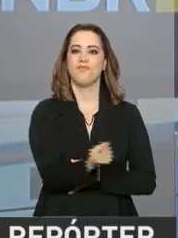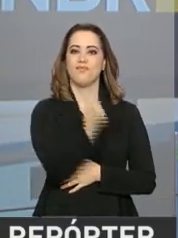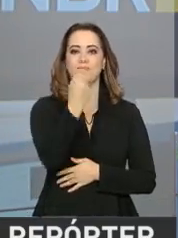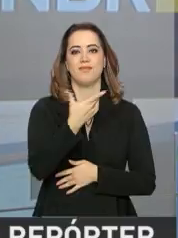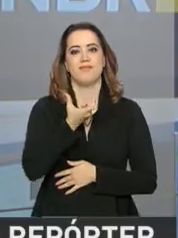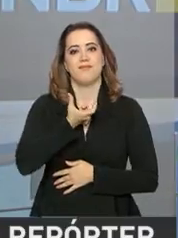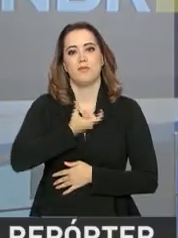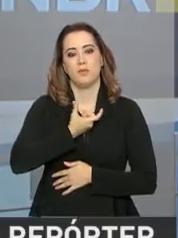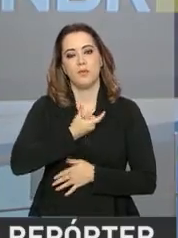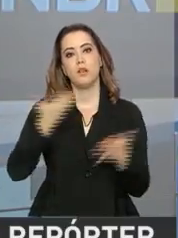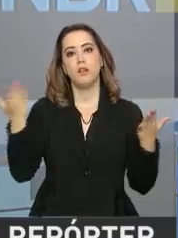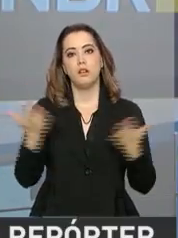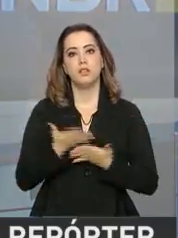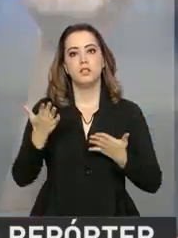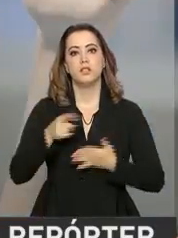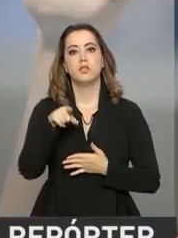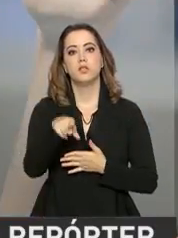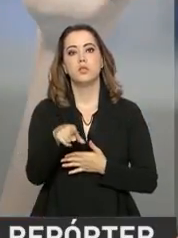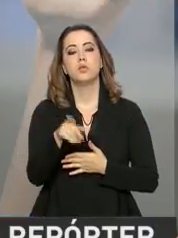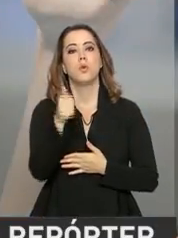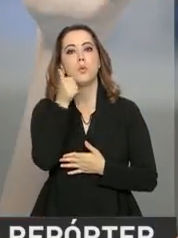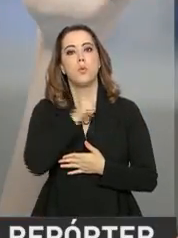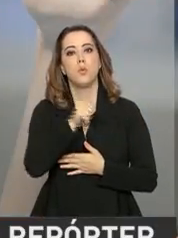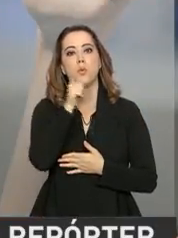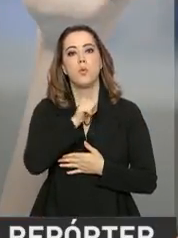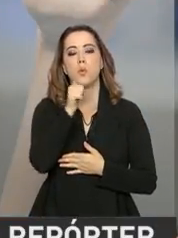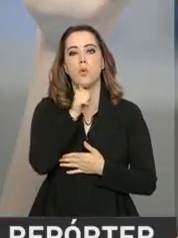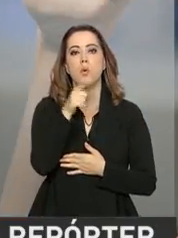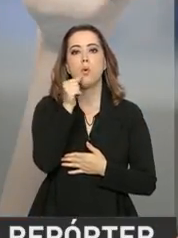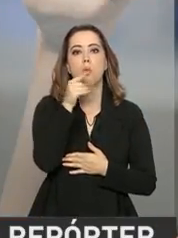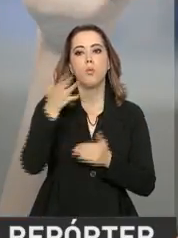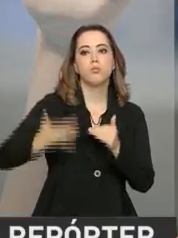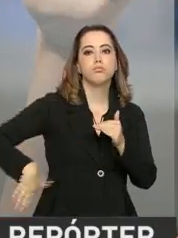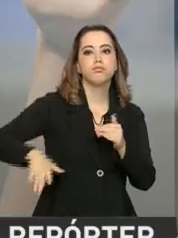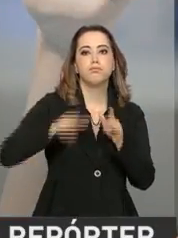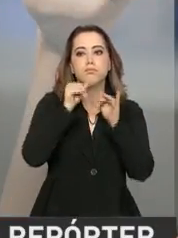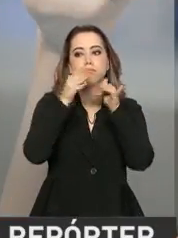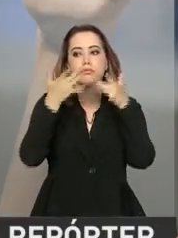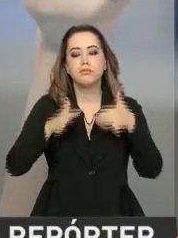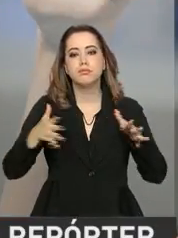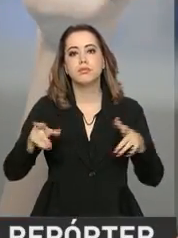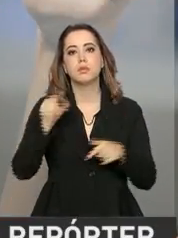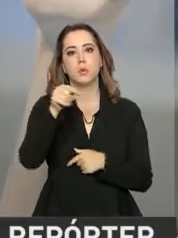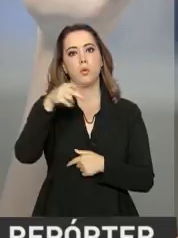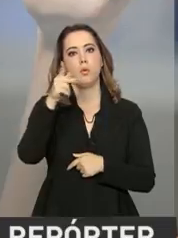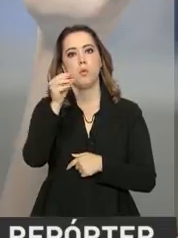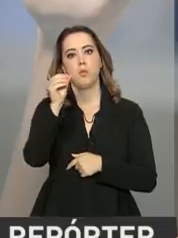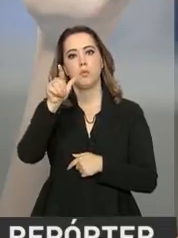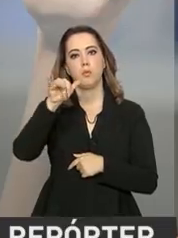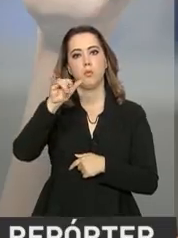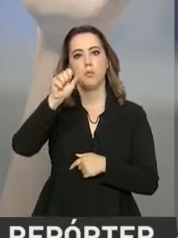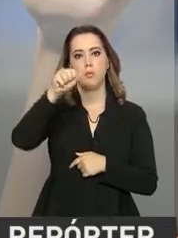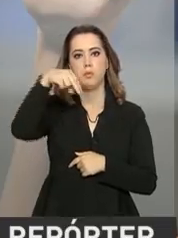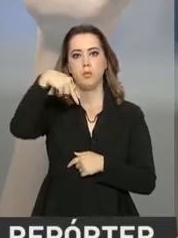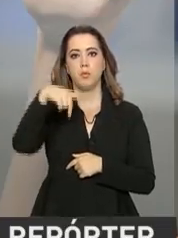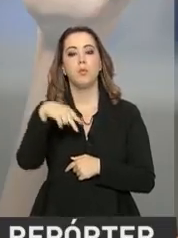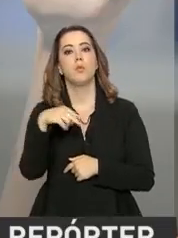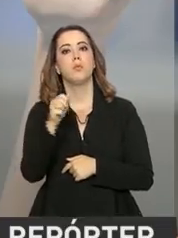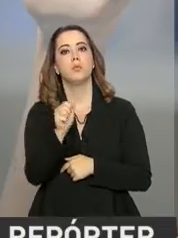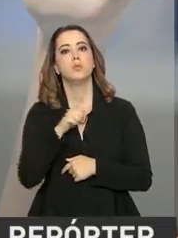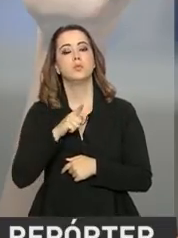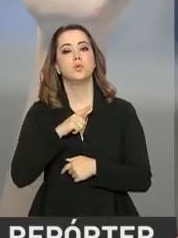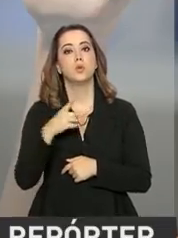medalha desta vez foi na prova feminina da maratona aquática polian okimoto terminou em quarto lugar mas a